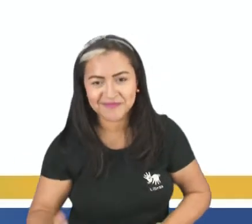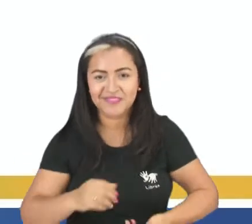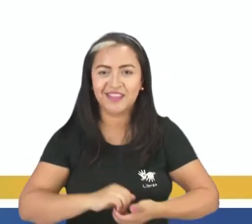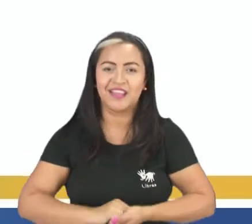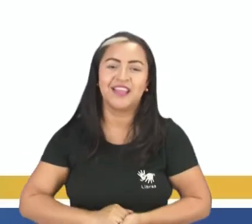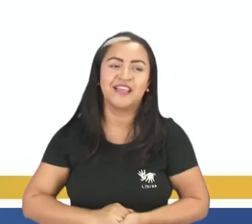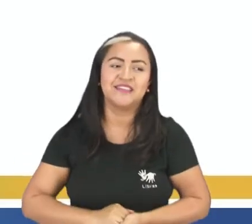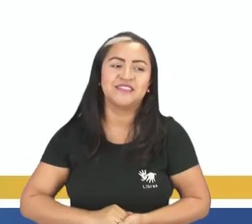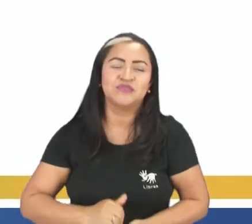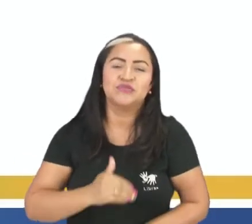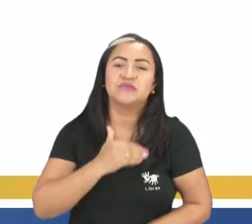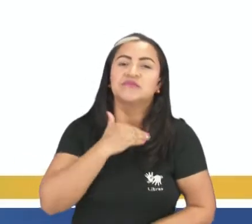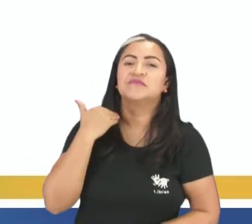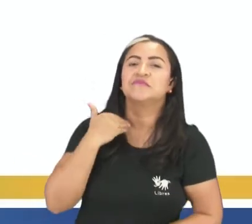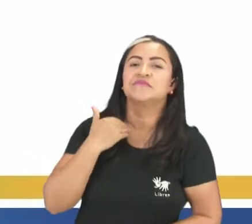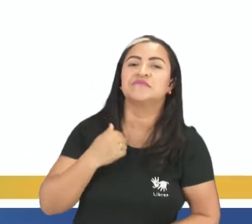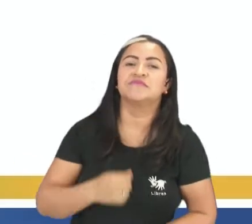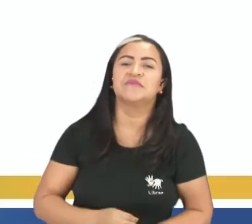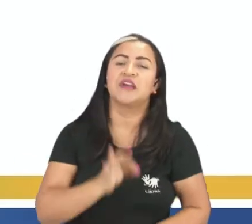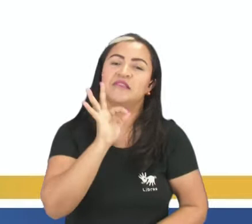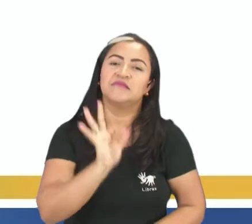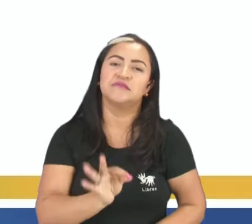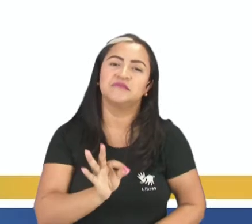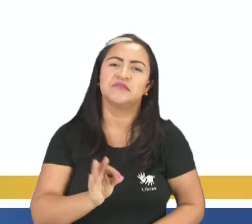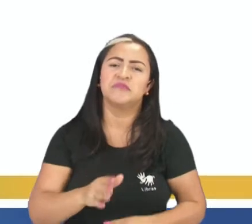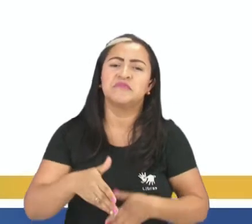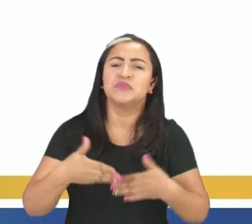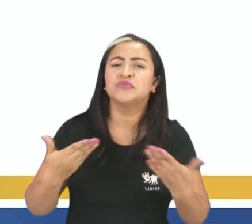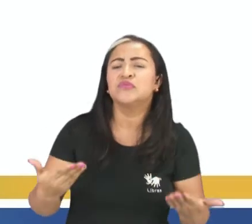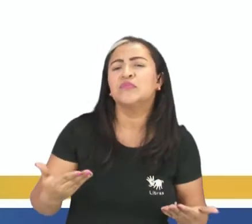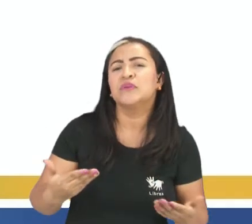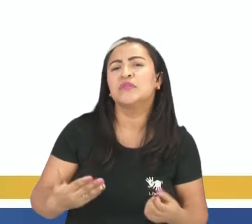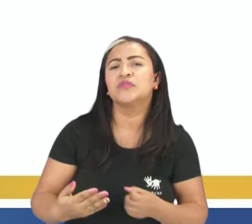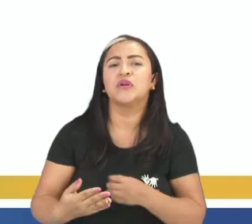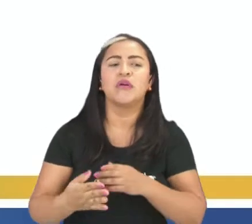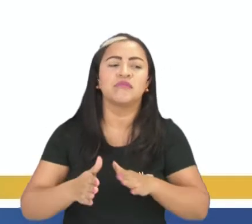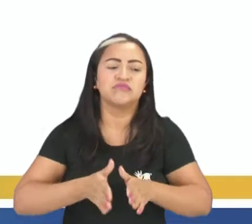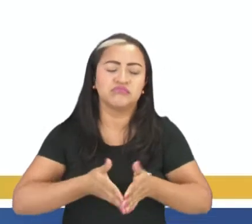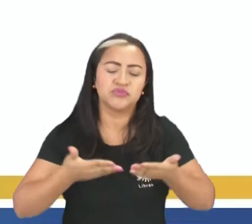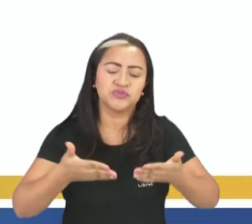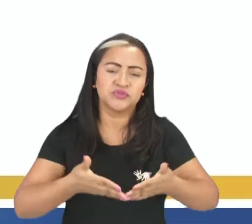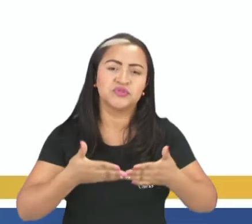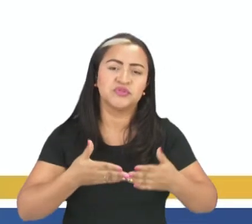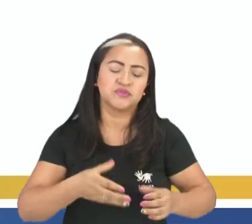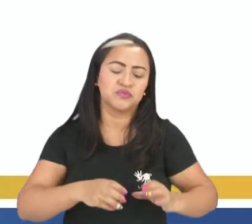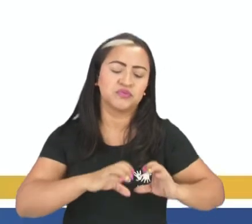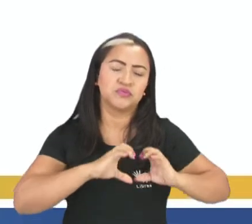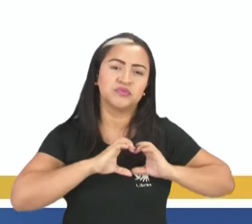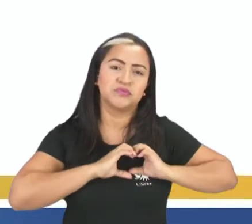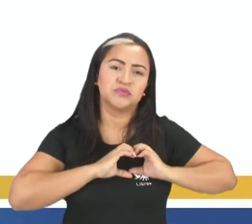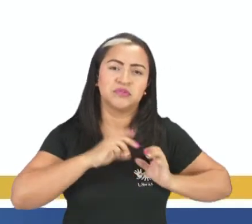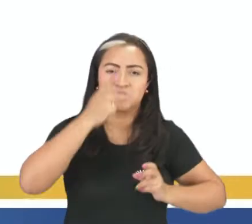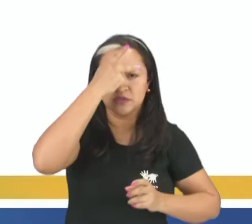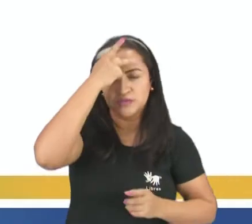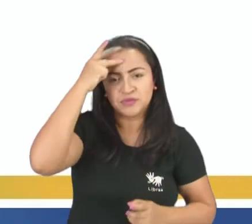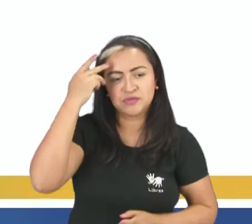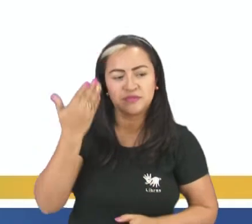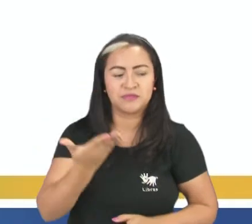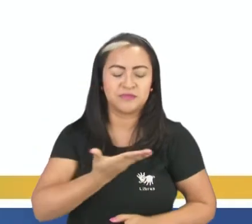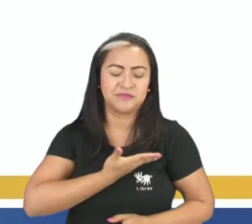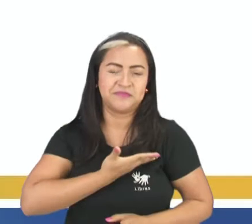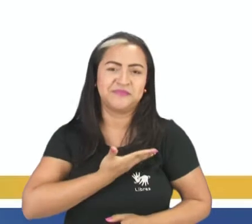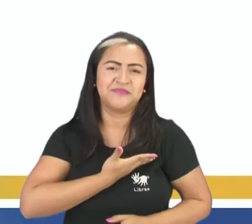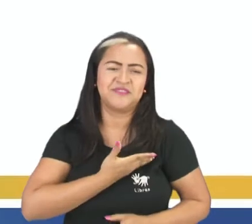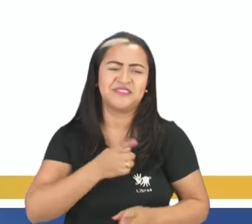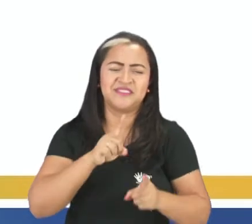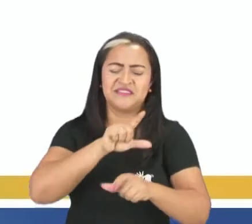nos mata a lealdade, mas como causar pode seu favor nos corações humanos amizade, se tão